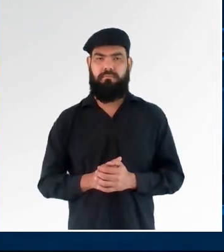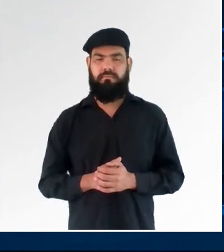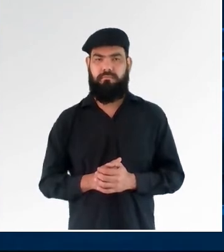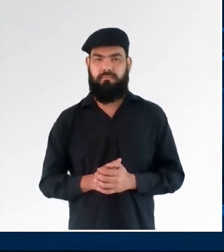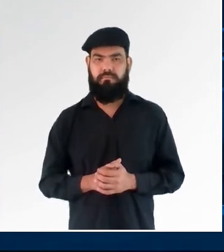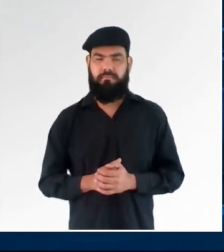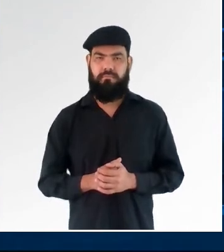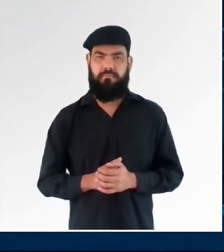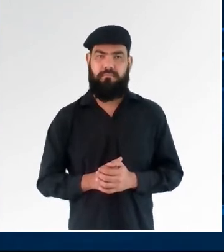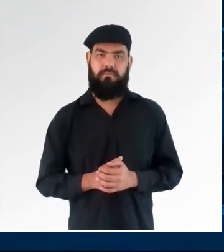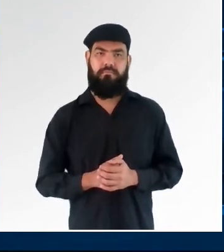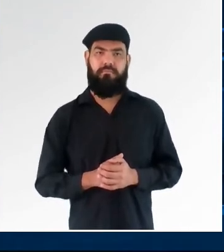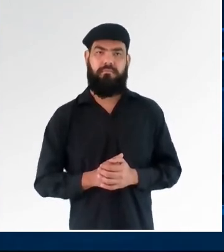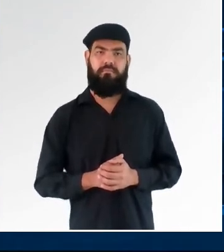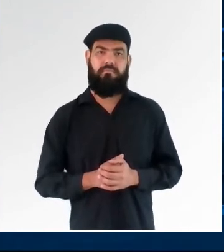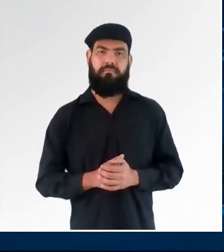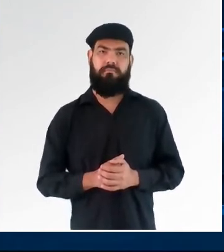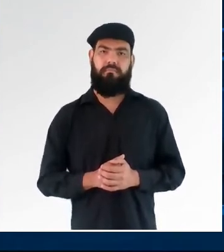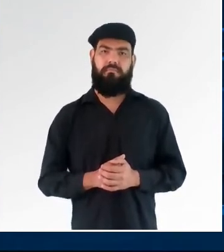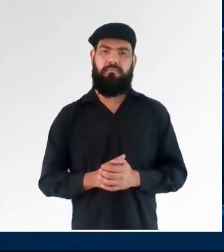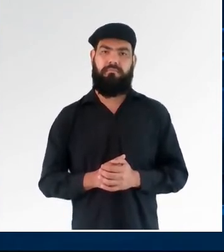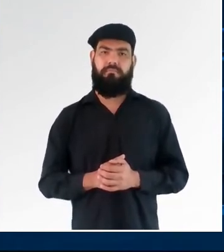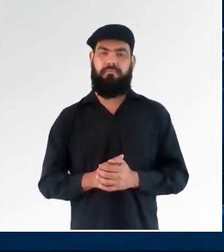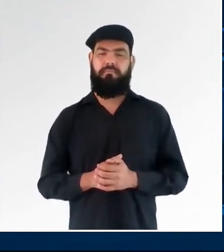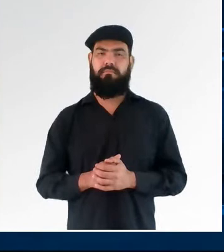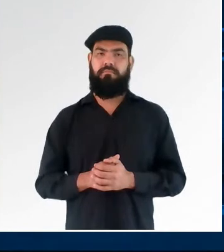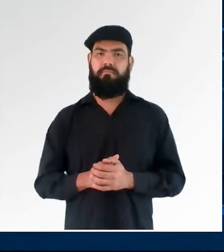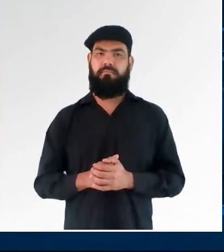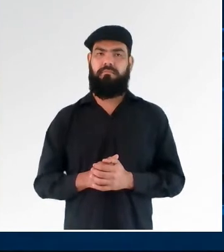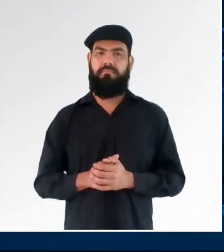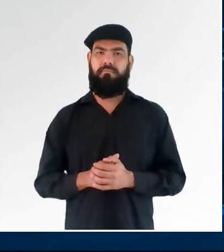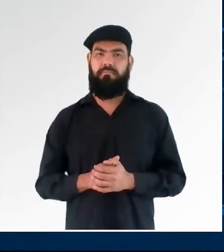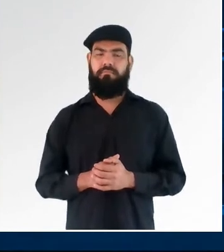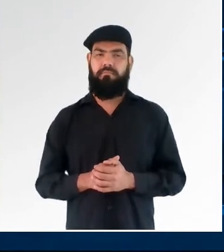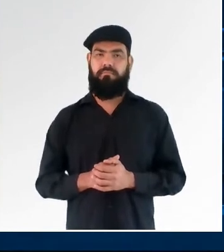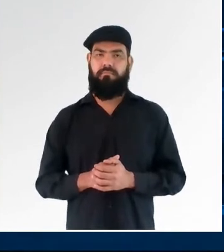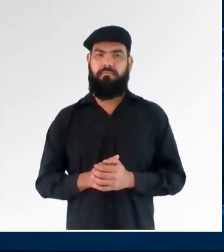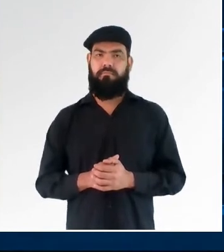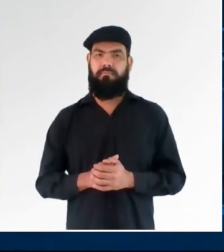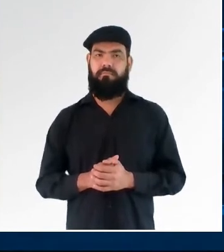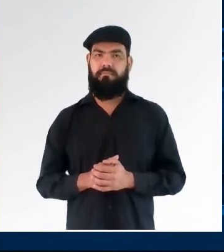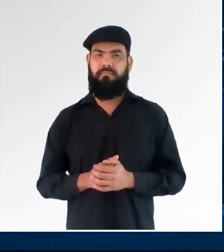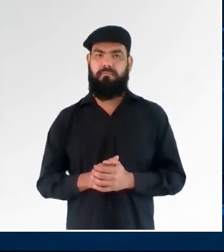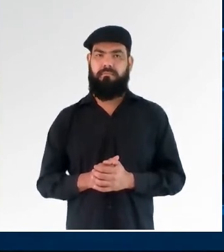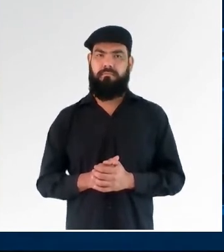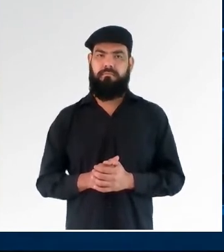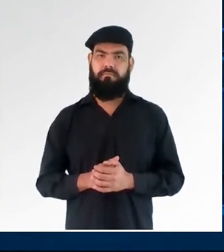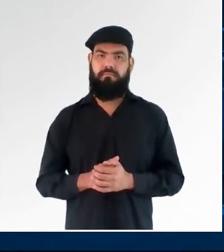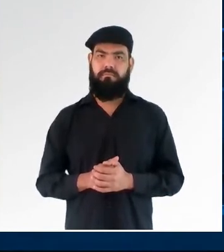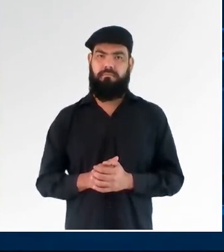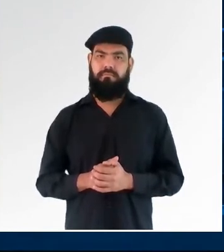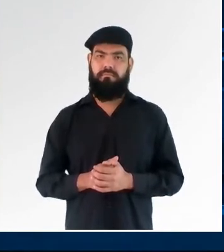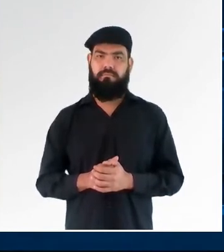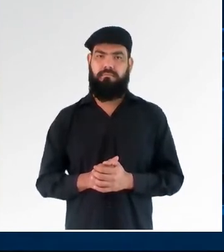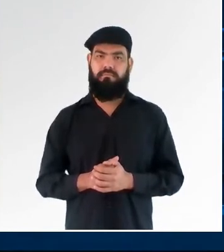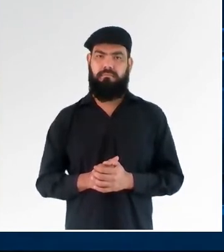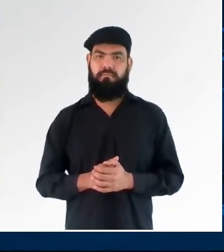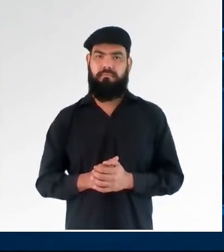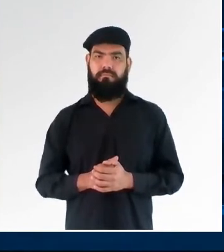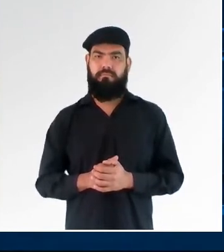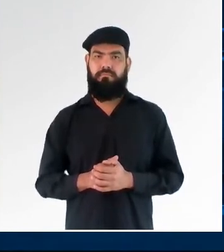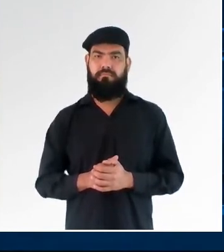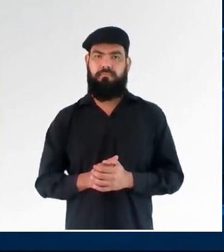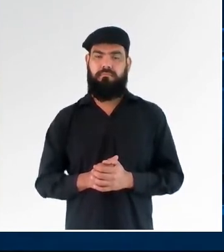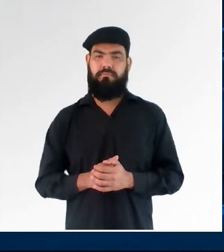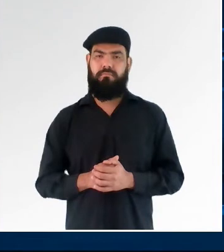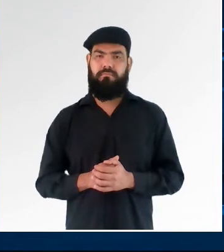uma empreitada sombria e densa, este filme desvirtua toda a premissa estabelecida nos longas